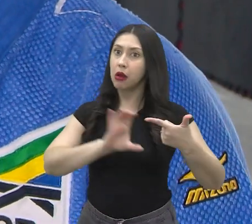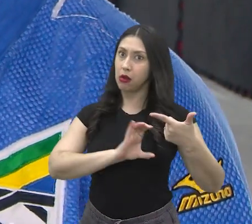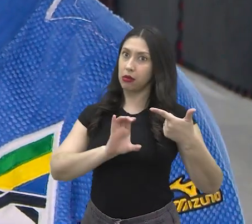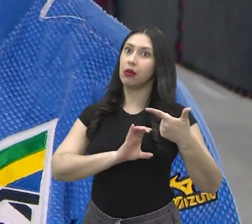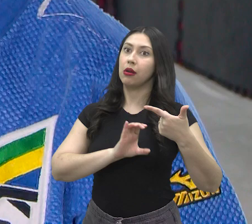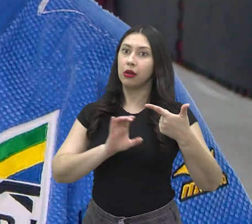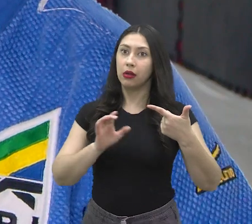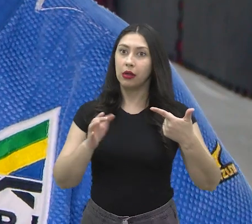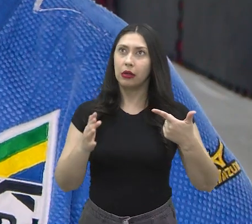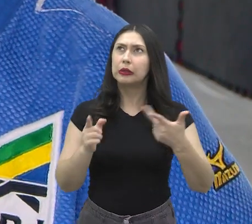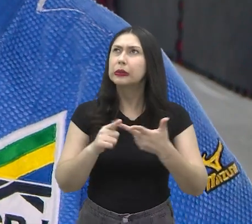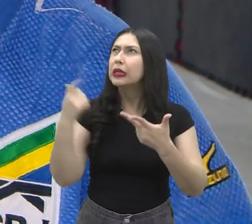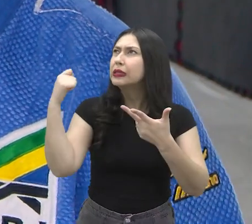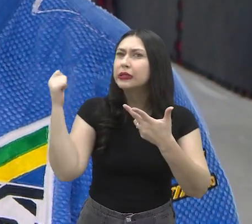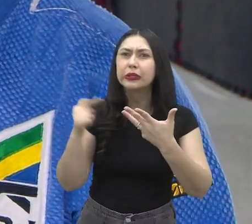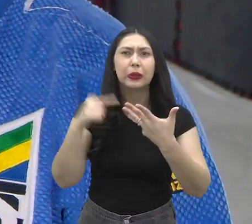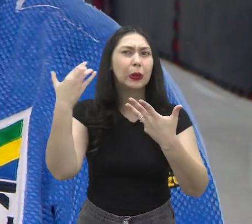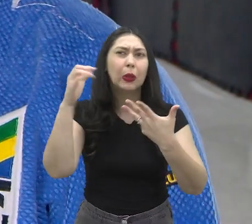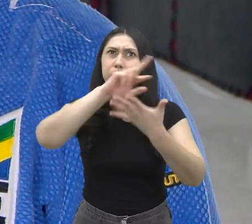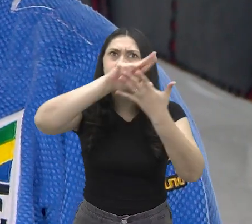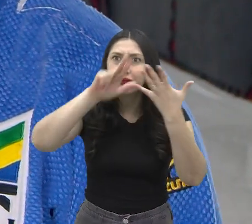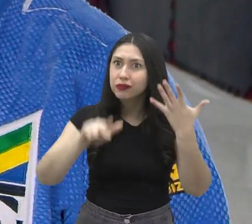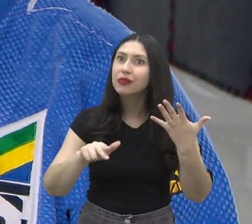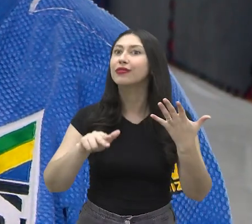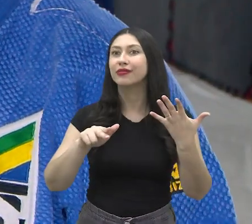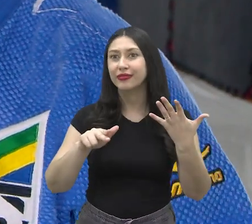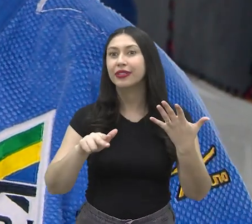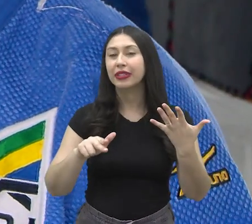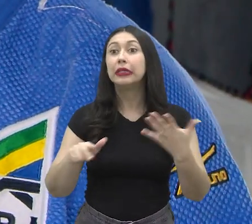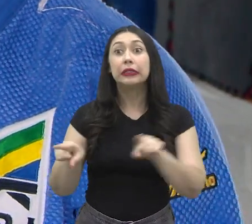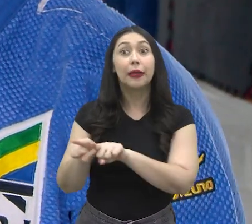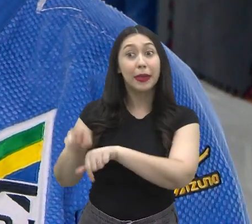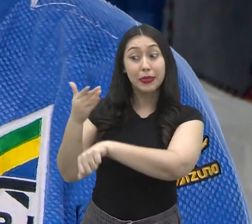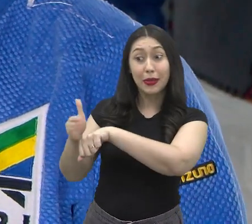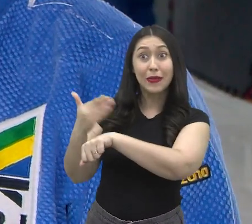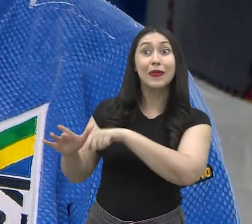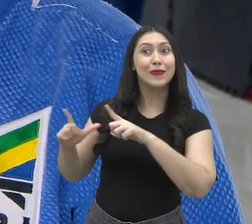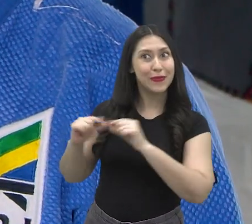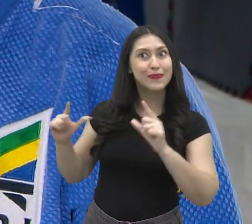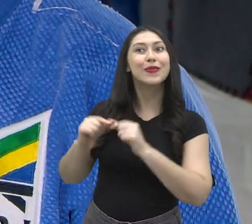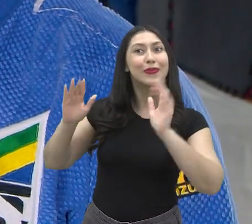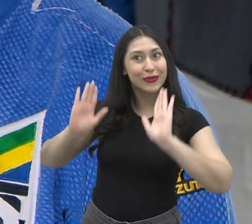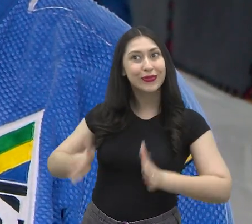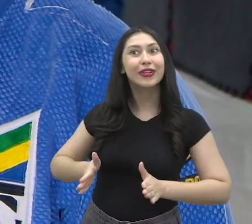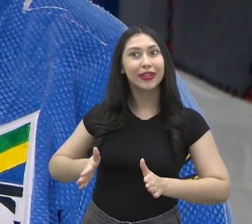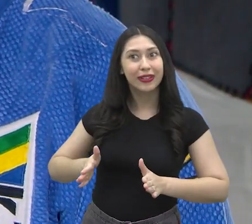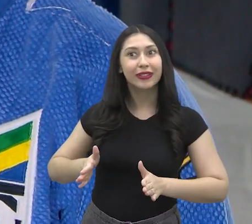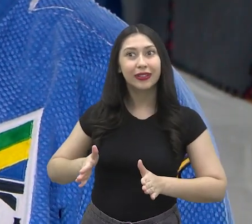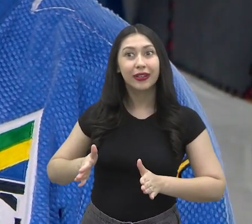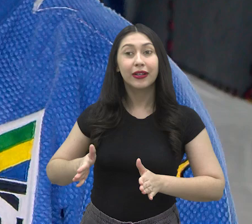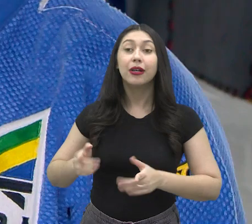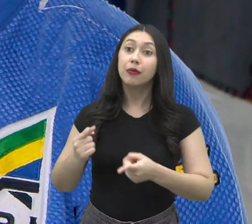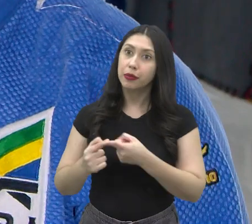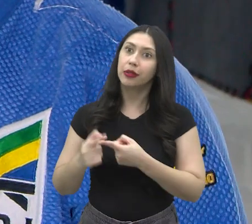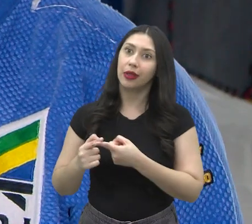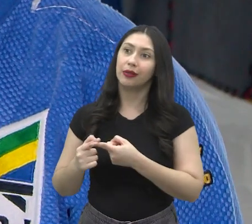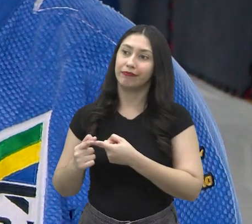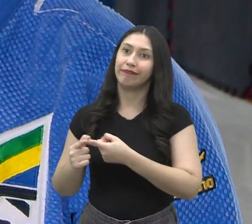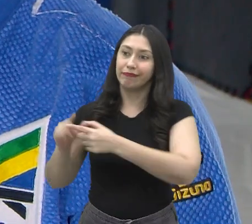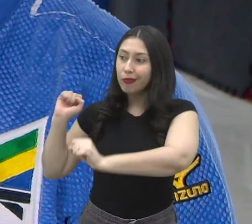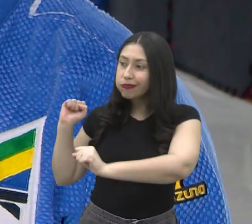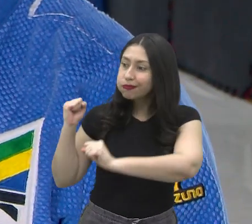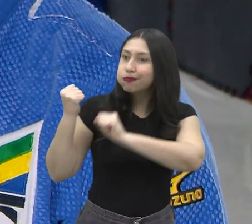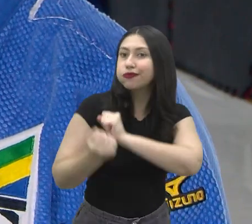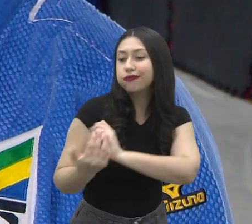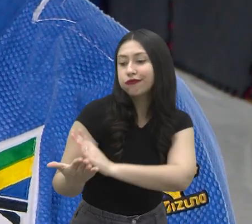Unidos, Canadá, Argentina, Colômbia. Então, até treinamento no Japão a gente já participou por causa do